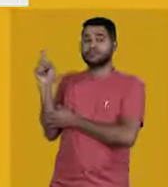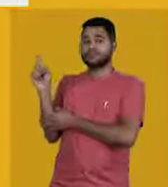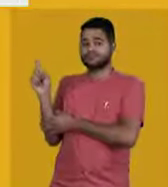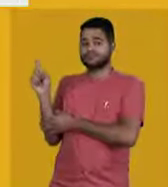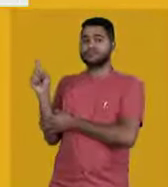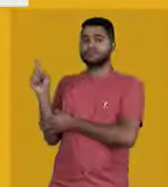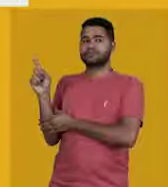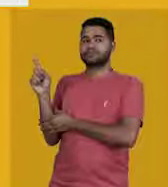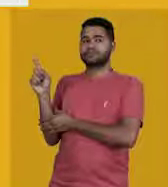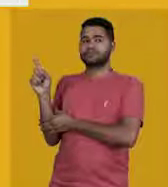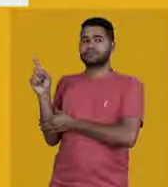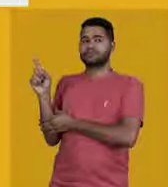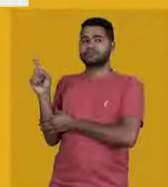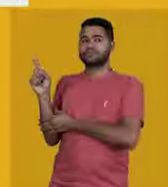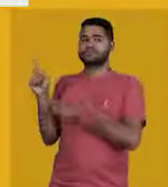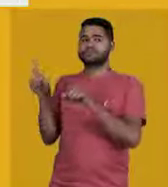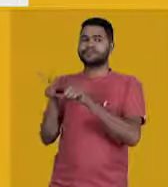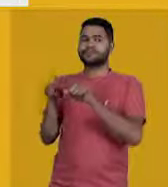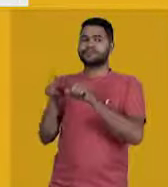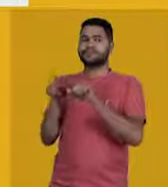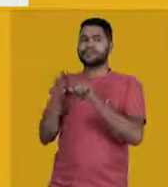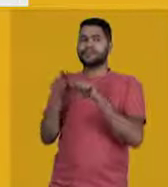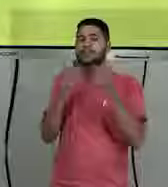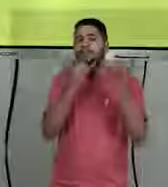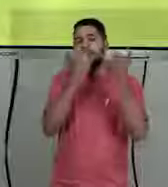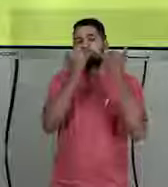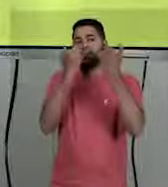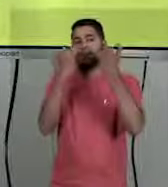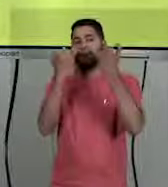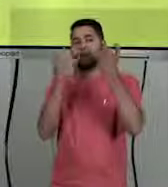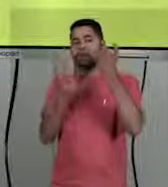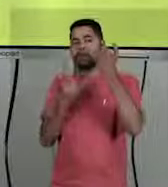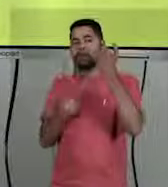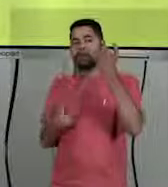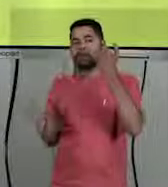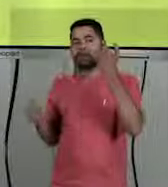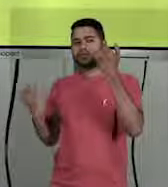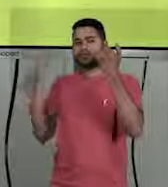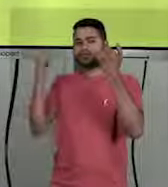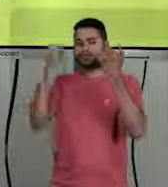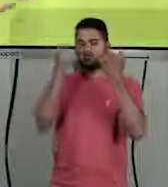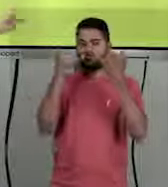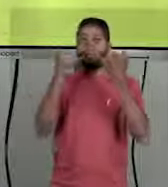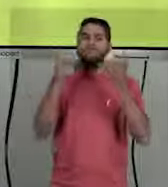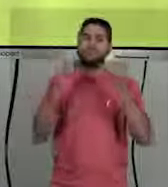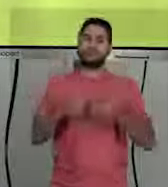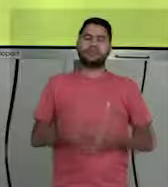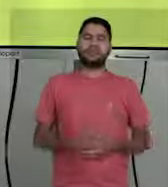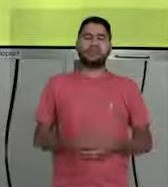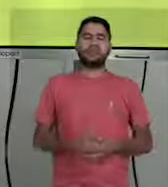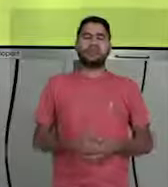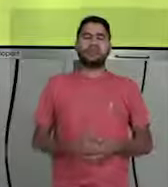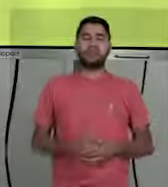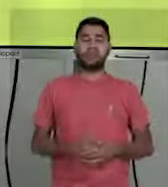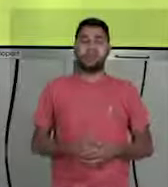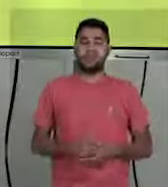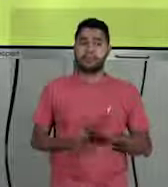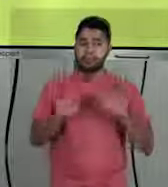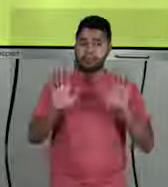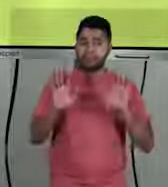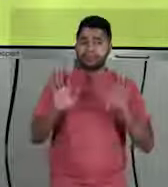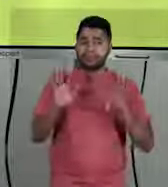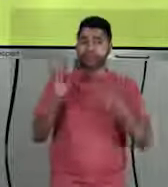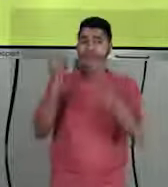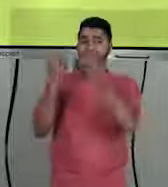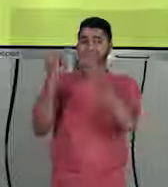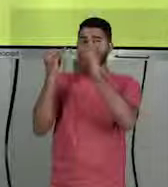a energia que vai passar aqui. Nós abrimos a corrente elétrica que vai passar aqui. Então, esse